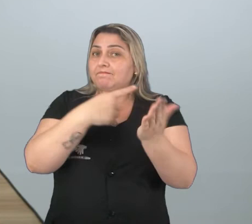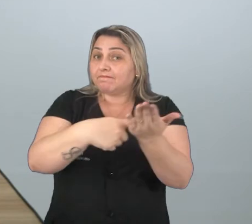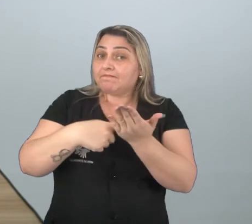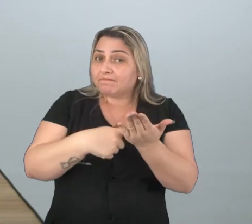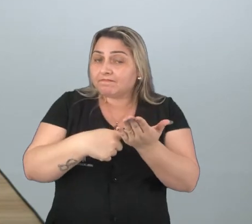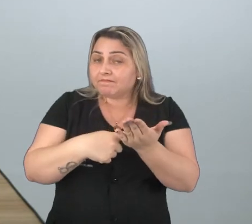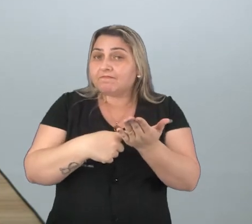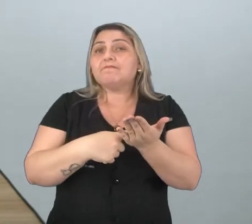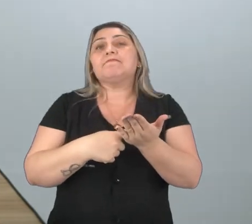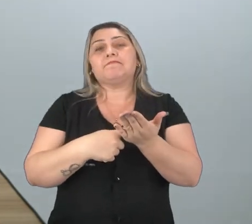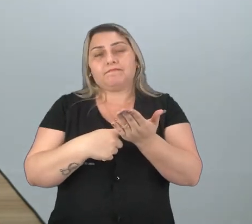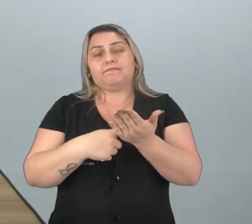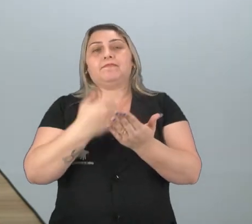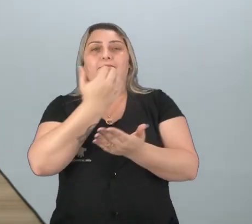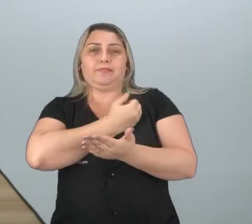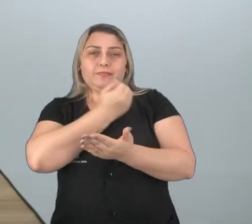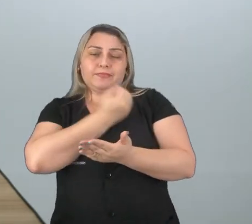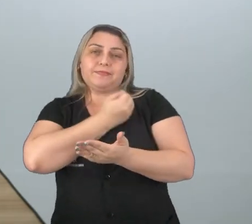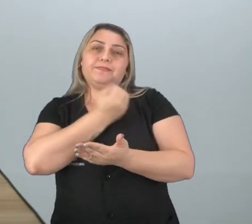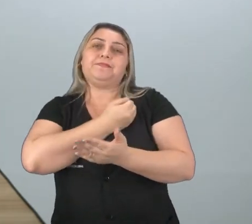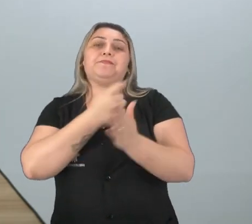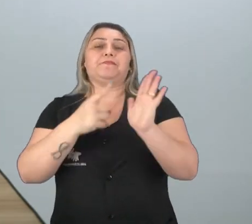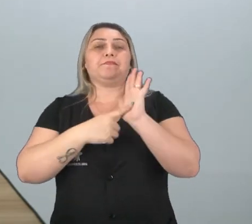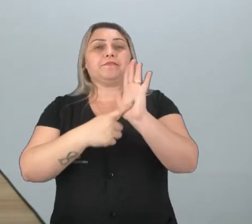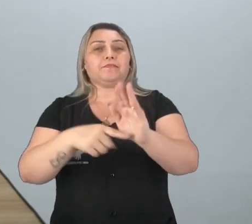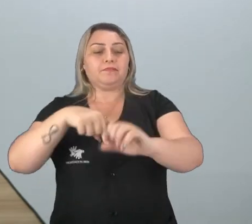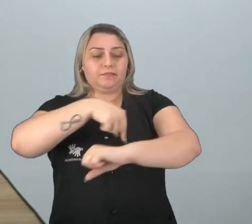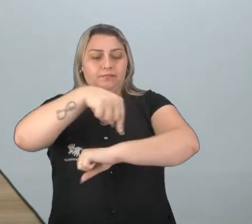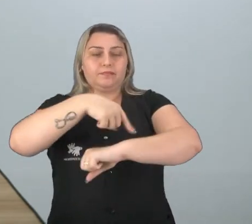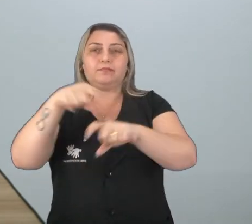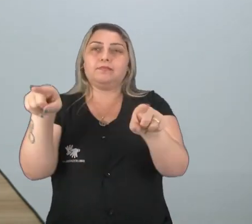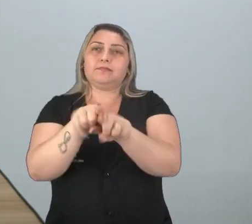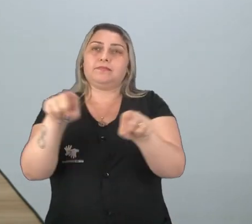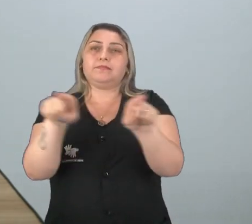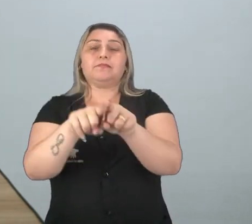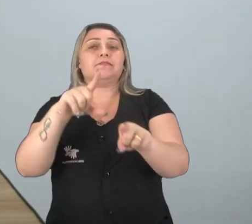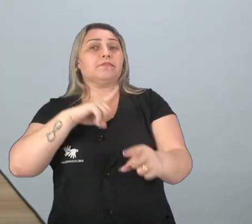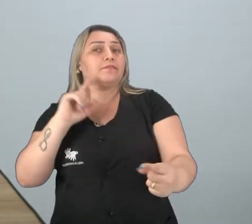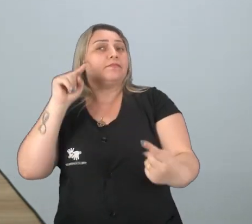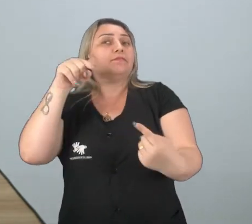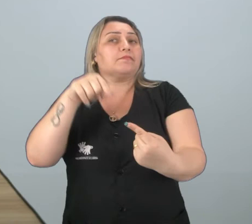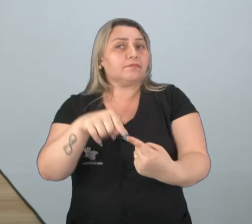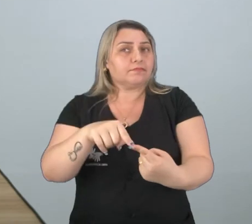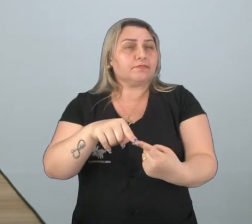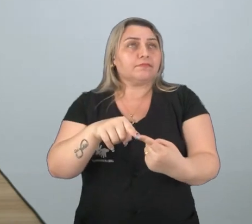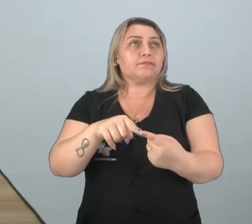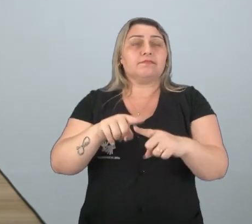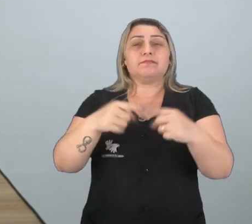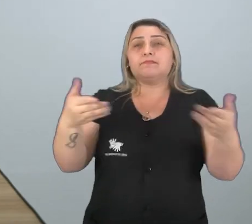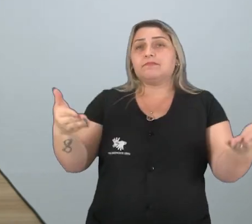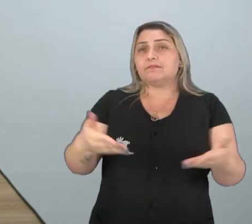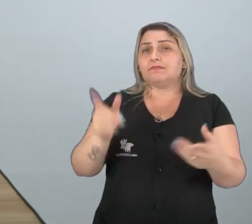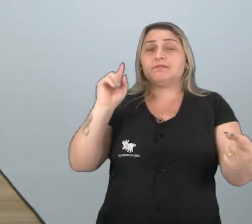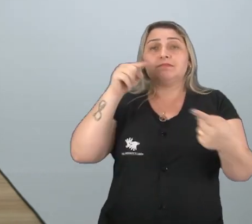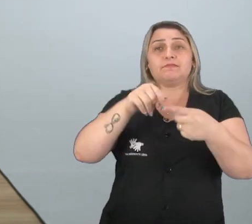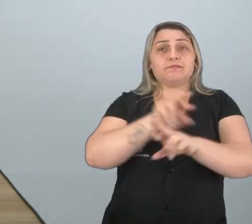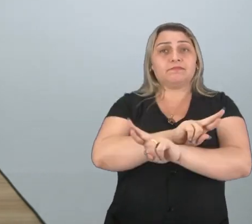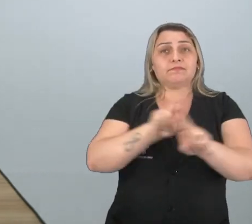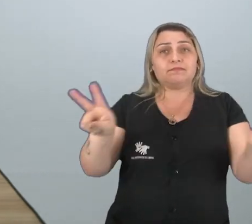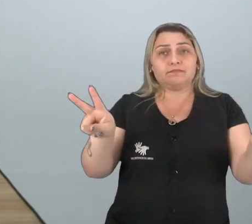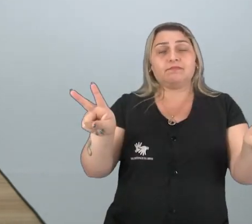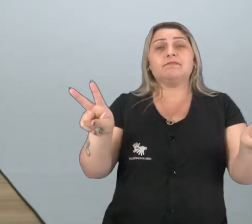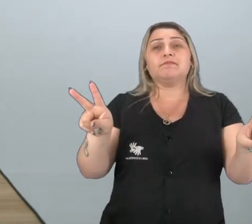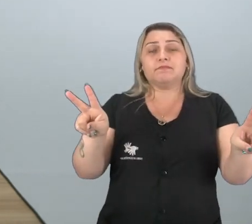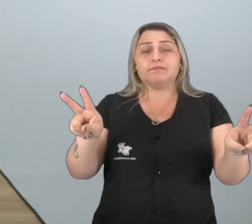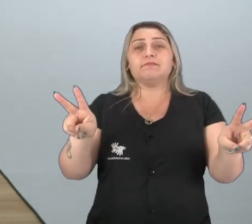bem. Então, os números que aparecem aqui no relógio também têm uma função. Só que agora é uma função